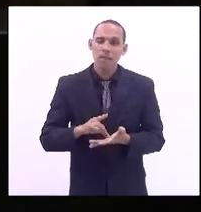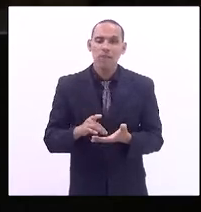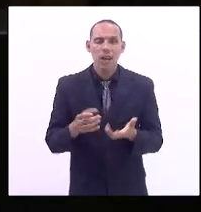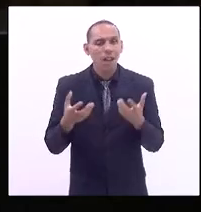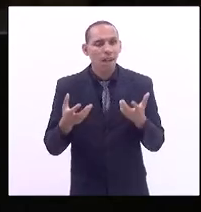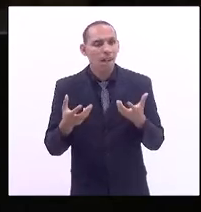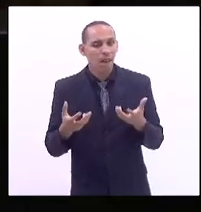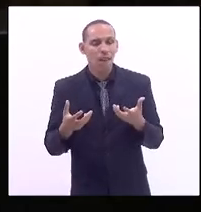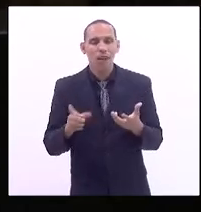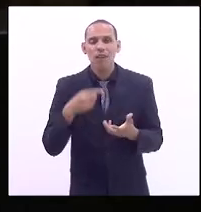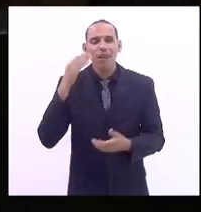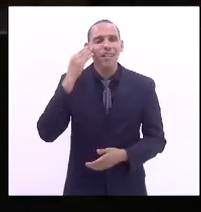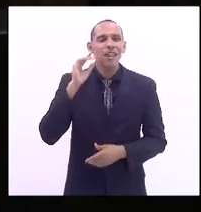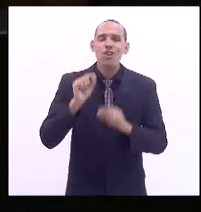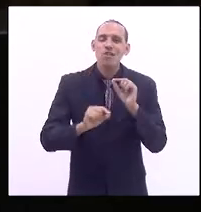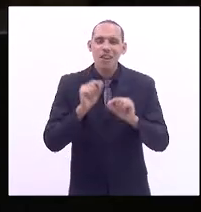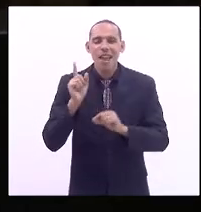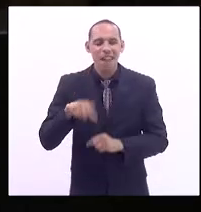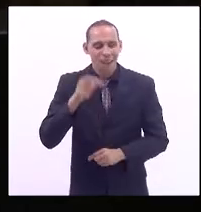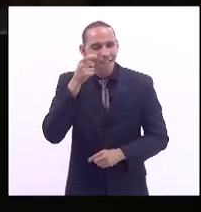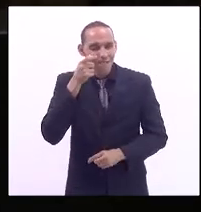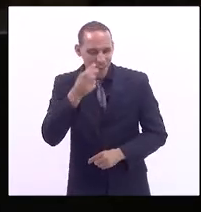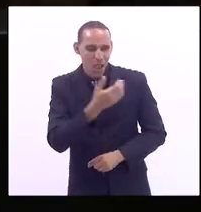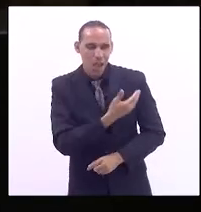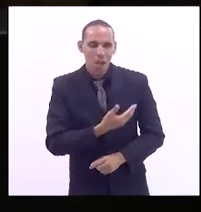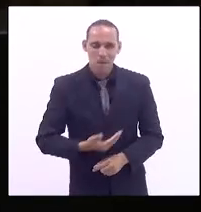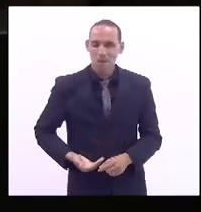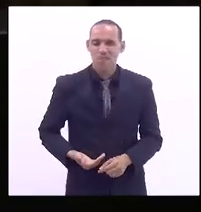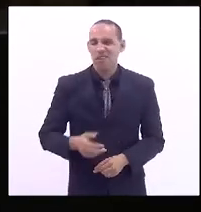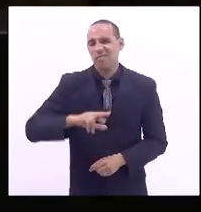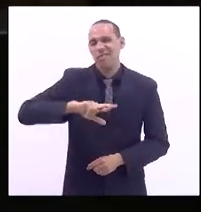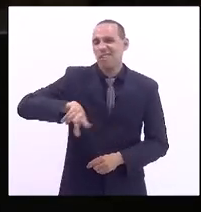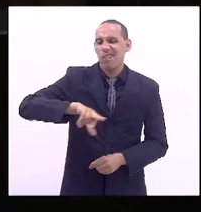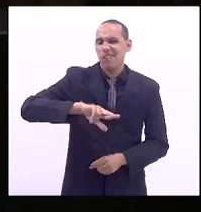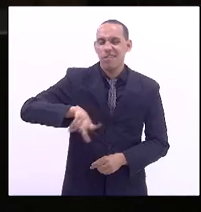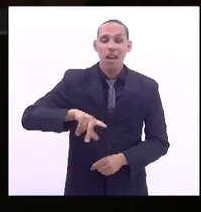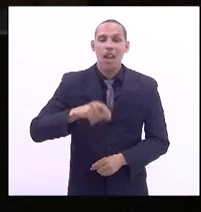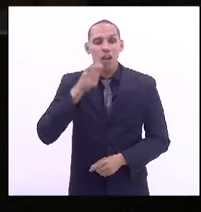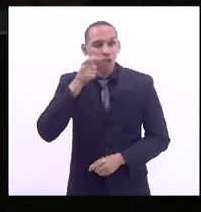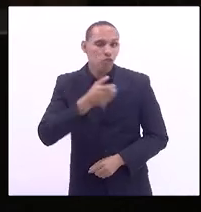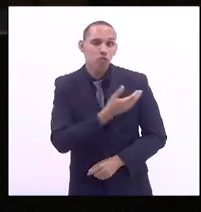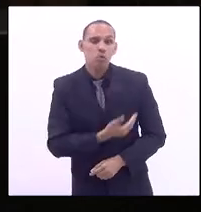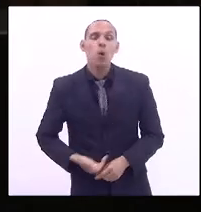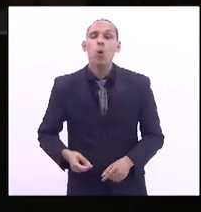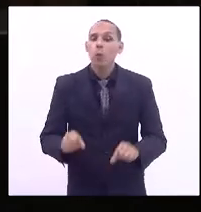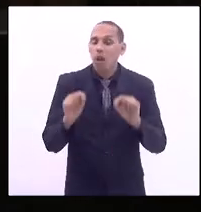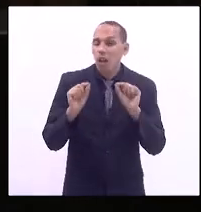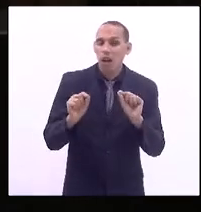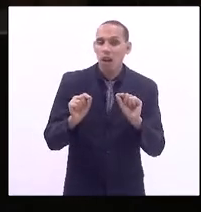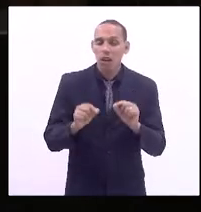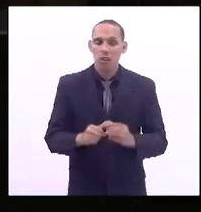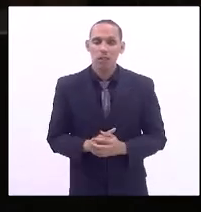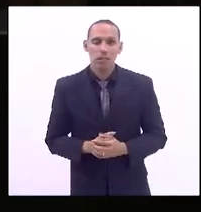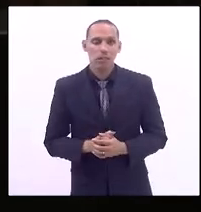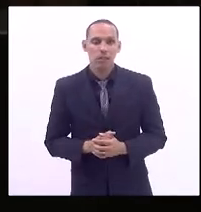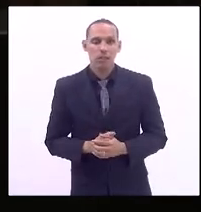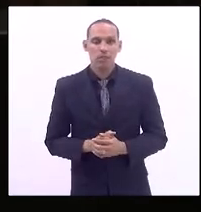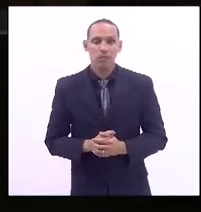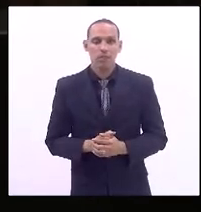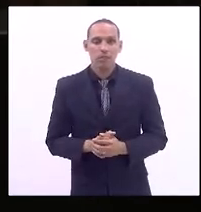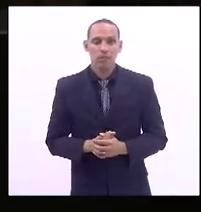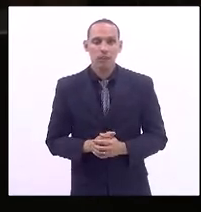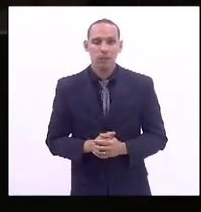entendemos como interesse público o interesse público é aquilo que